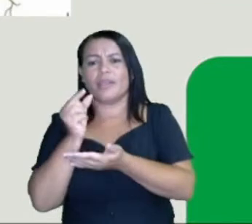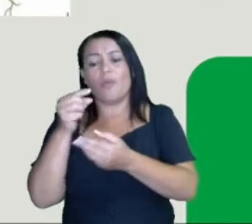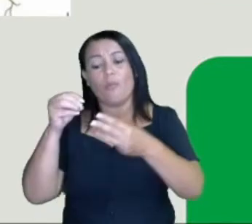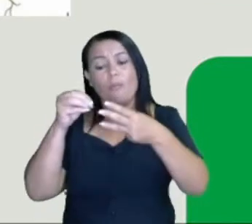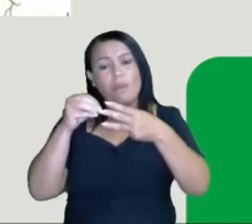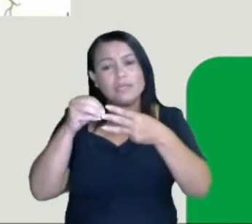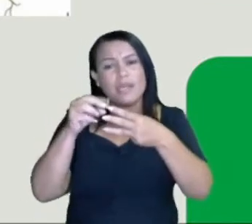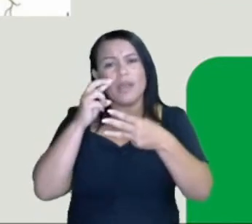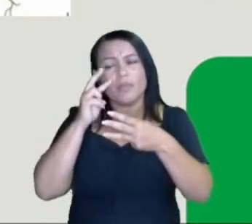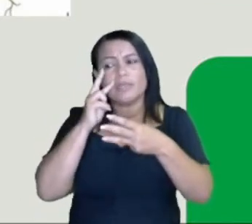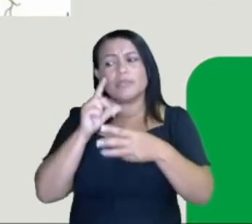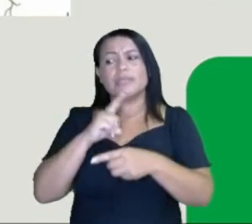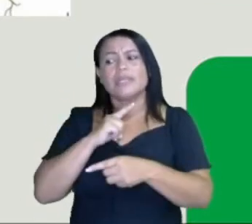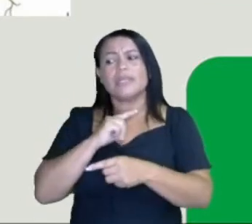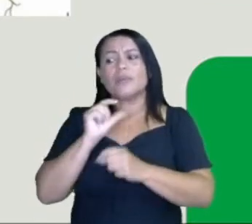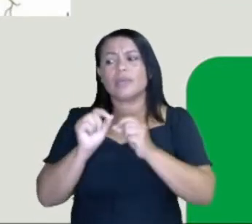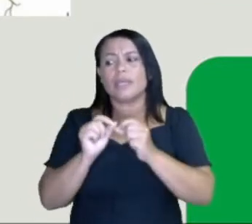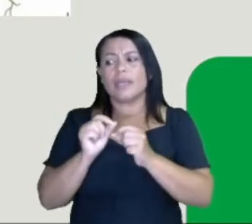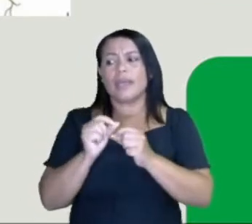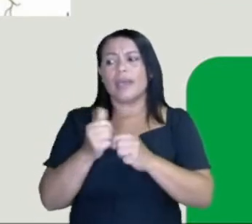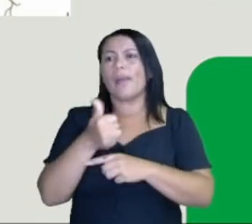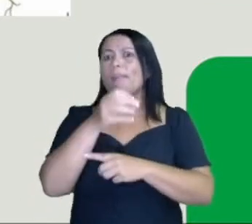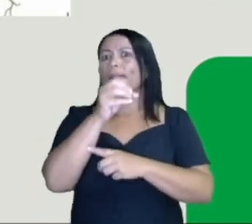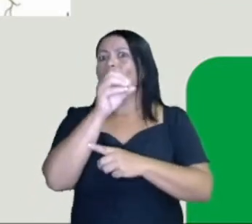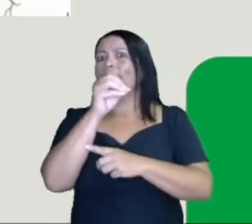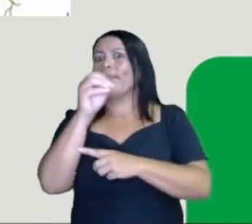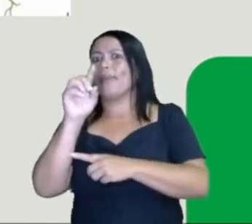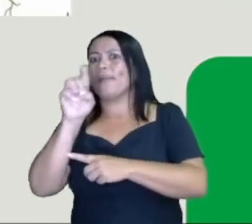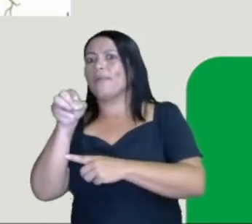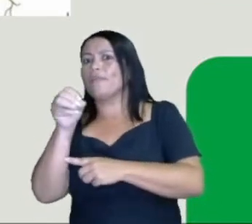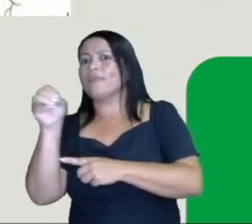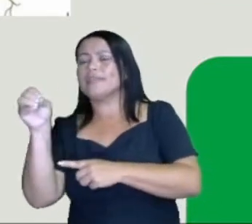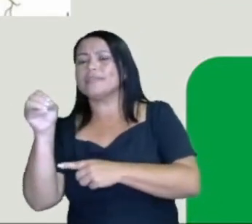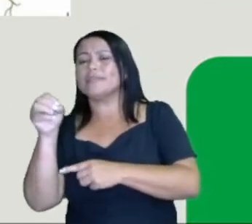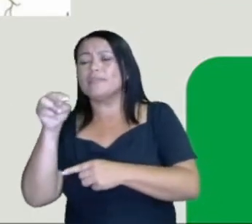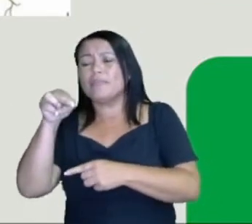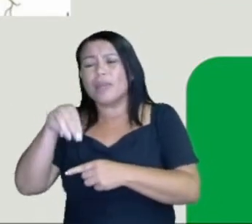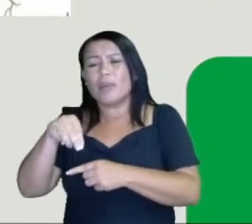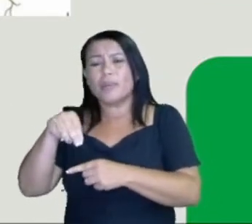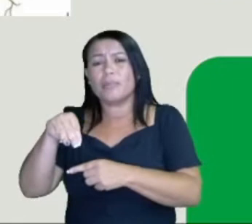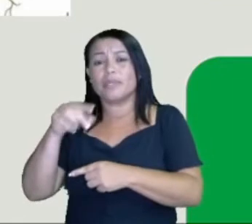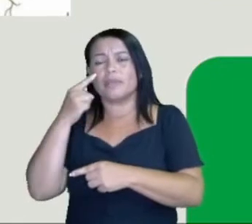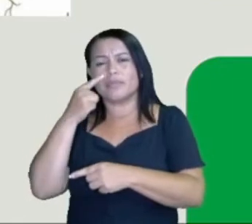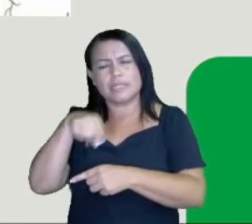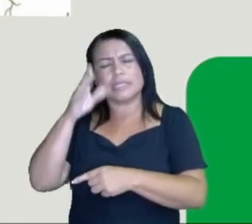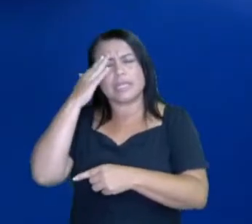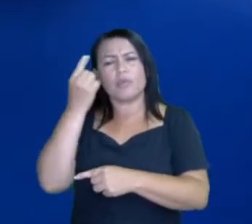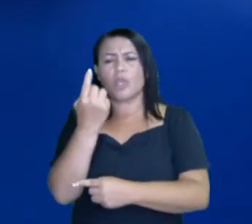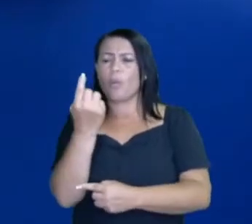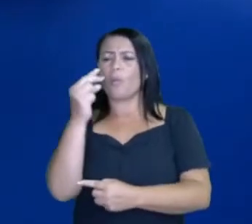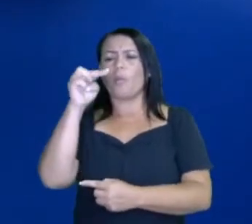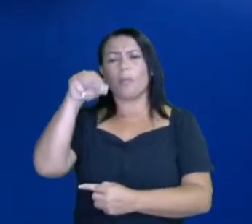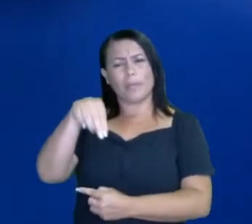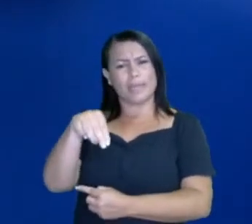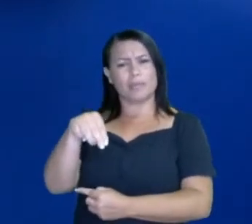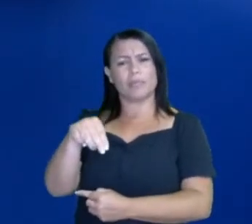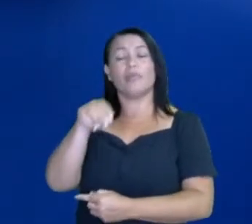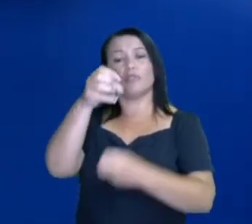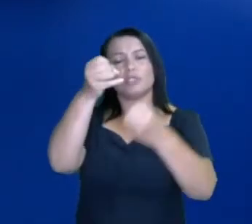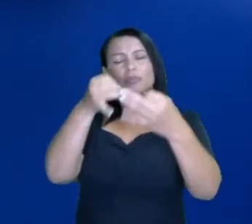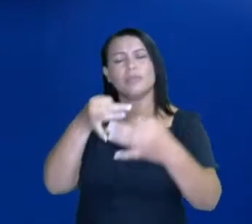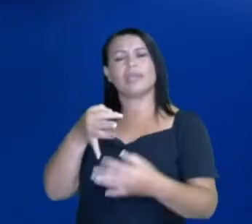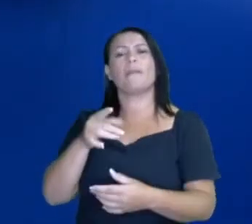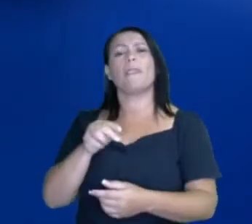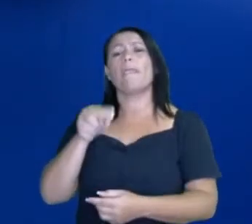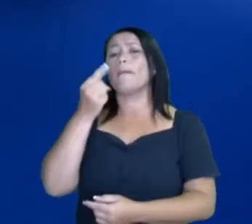as células são cerca de 1000 vezes menor que 1 milímetro. Você sabe o que é 1 milímetro? Não? Então vou te